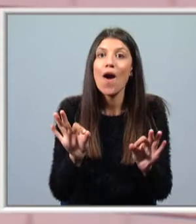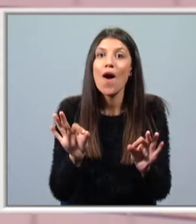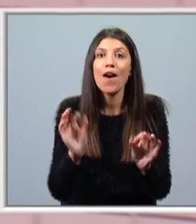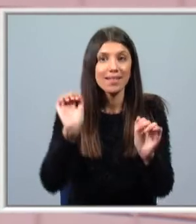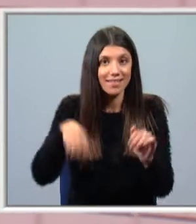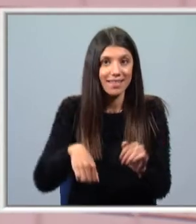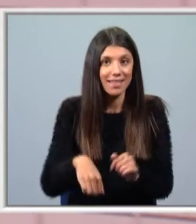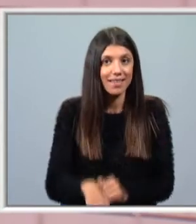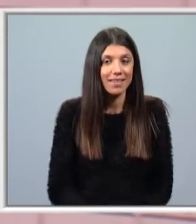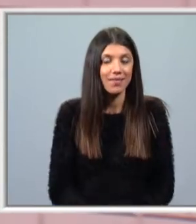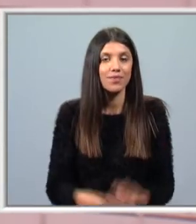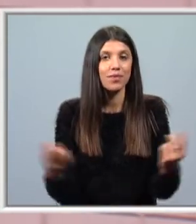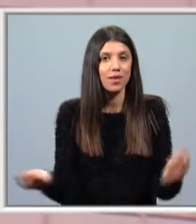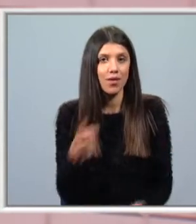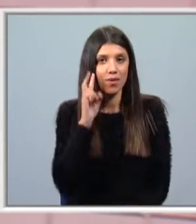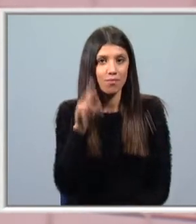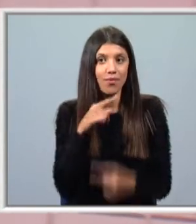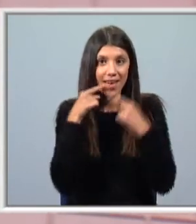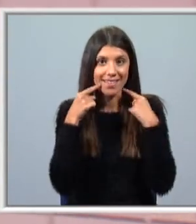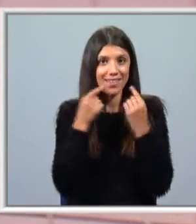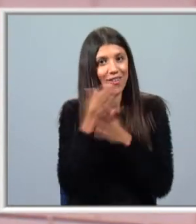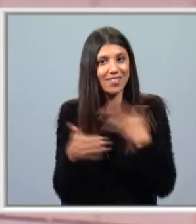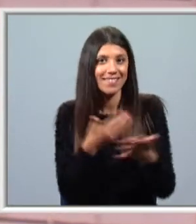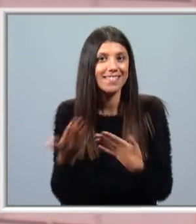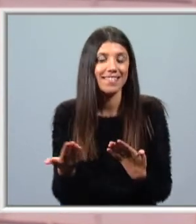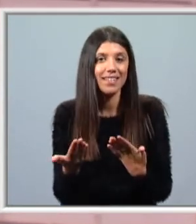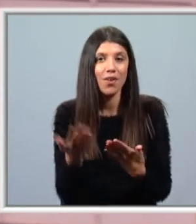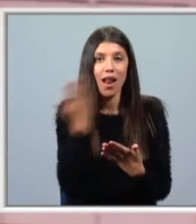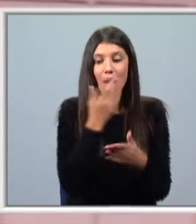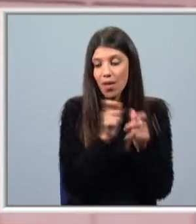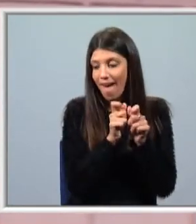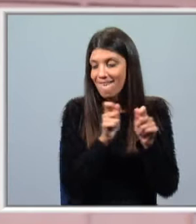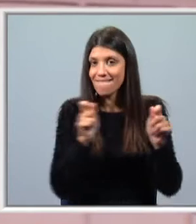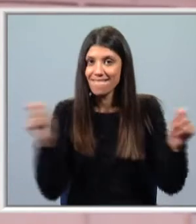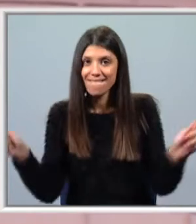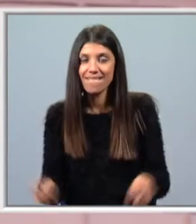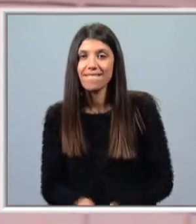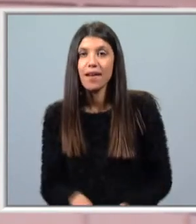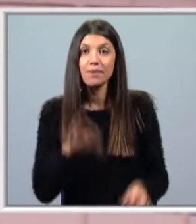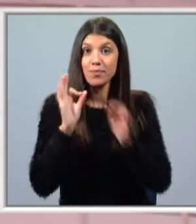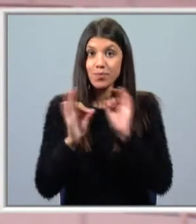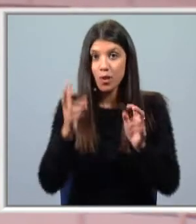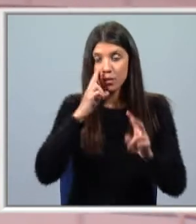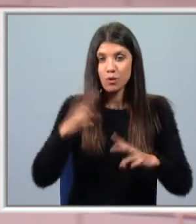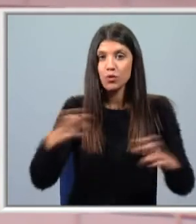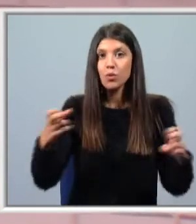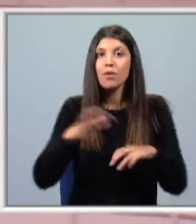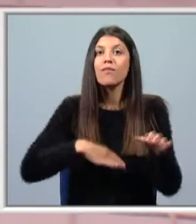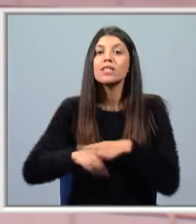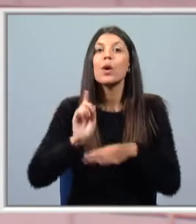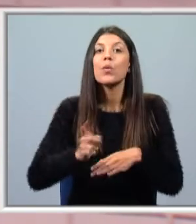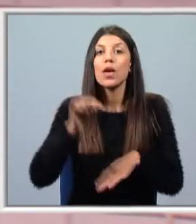Sim? Então vamos ver se o meu vai continuar apostos o bloco inteiro. Prontos para descobrir o que vamos fazer